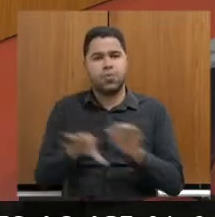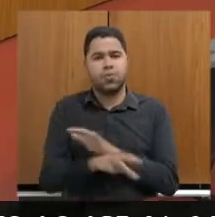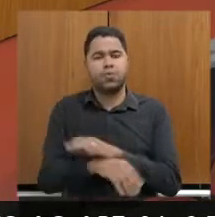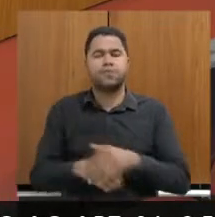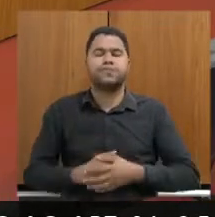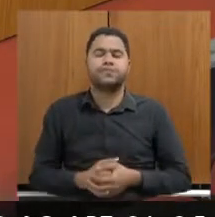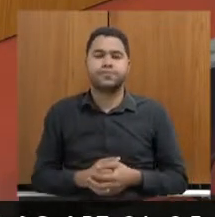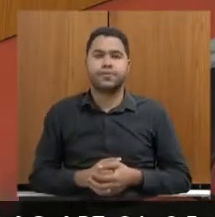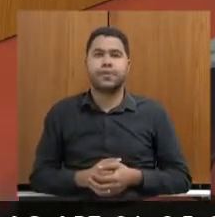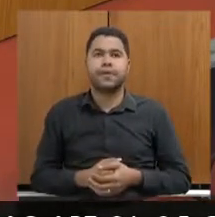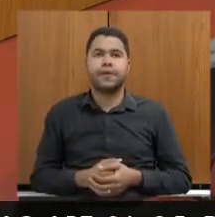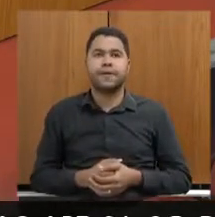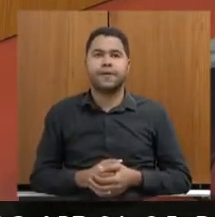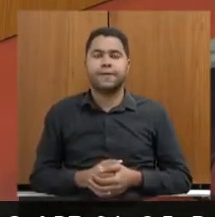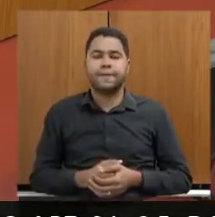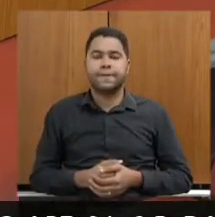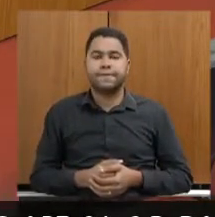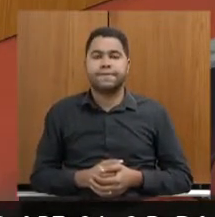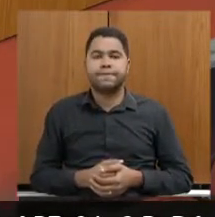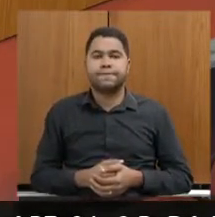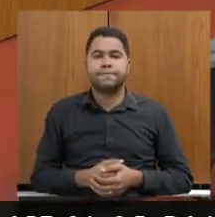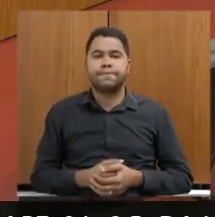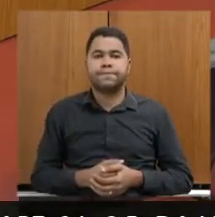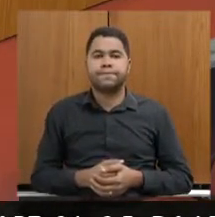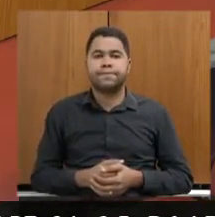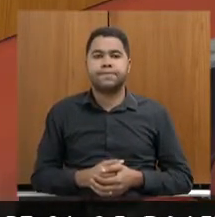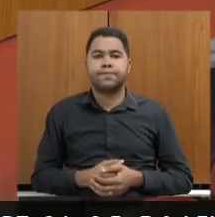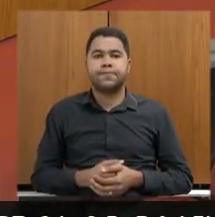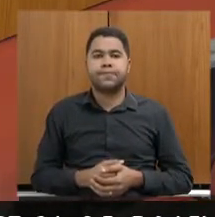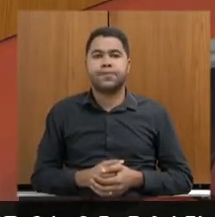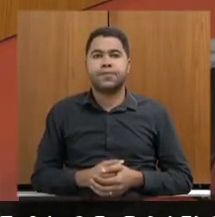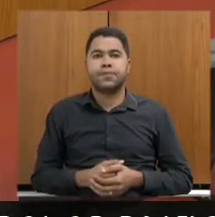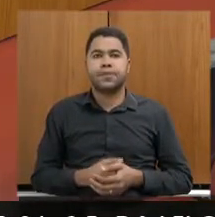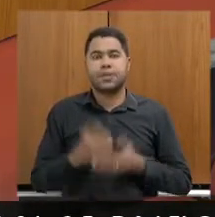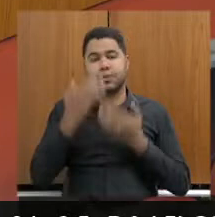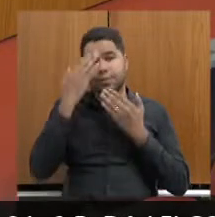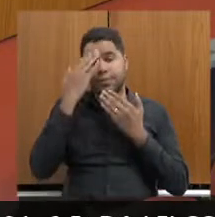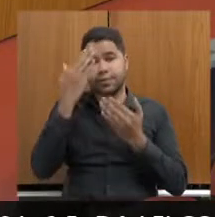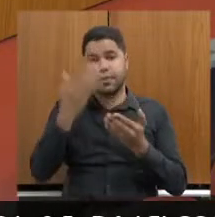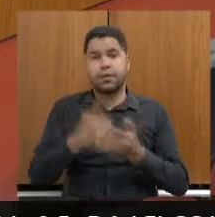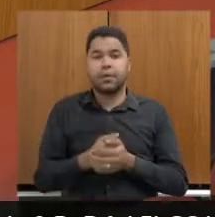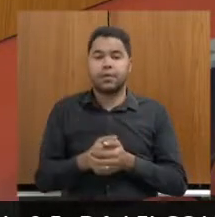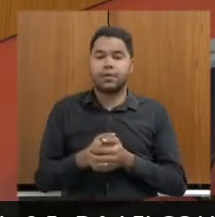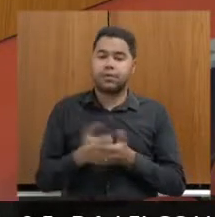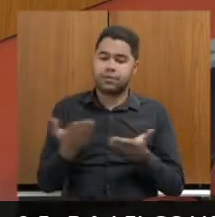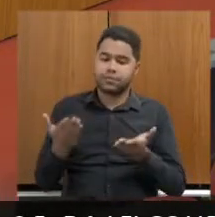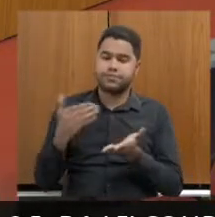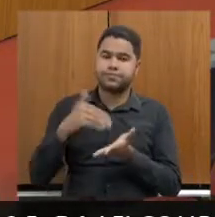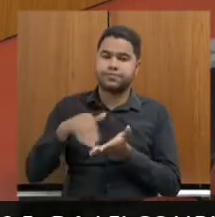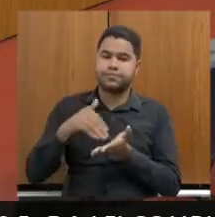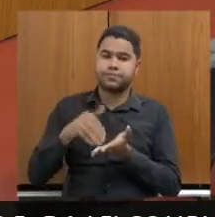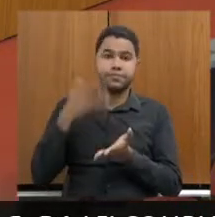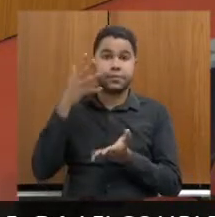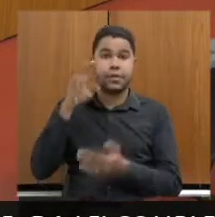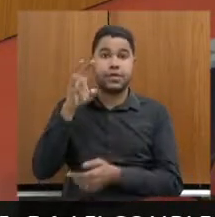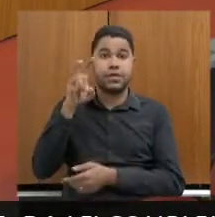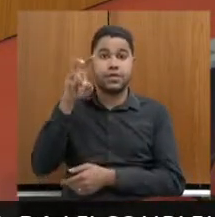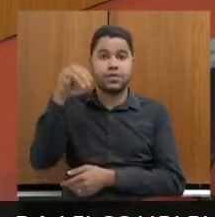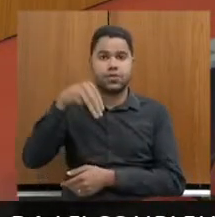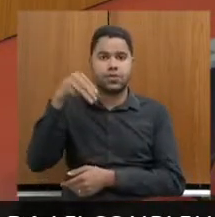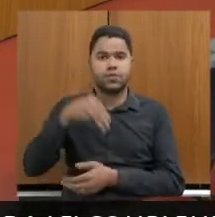É sim a riscos Obrigado Alberto é com a palavra o secretário por 5